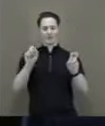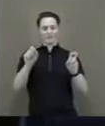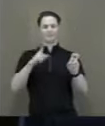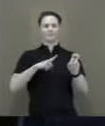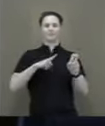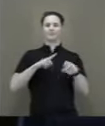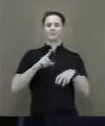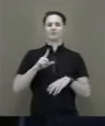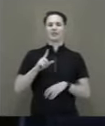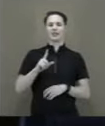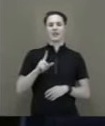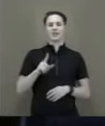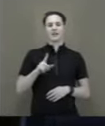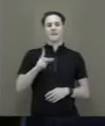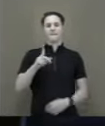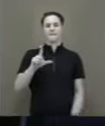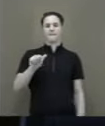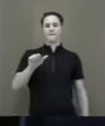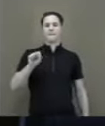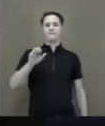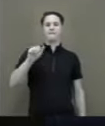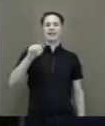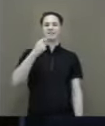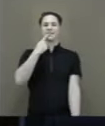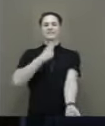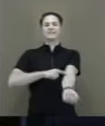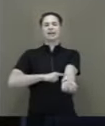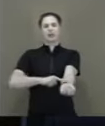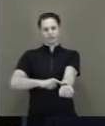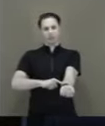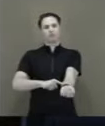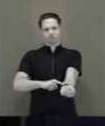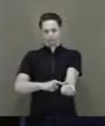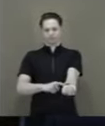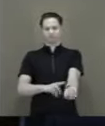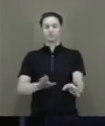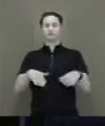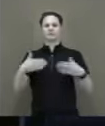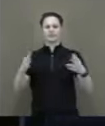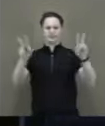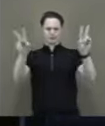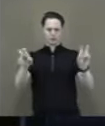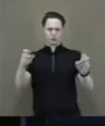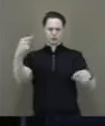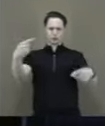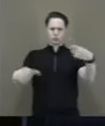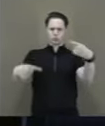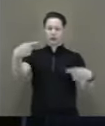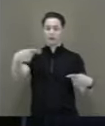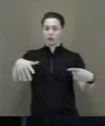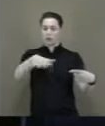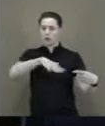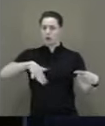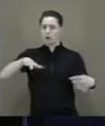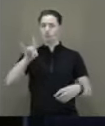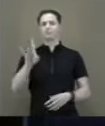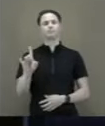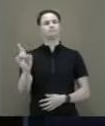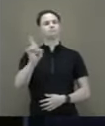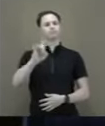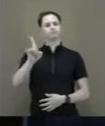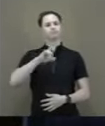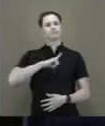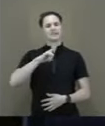processamento de plasma sanguíneo. Um assunto que vai além das discussões políticas,